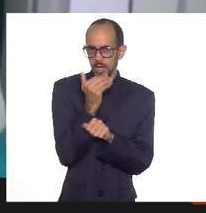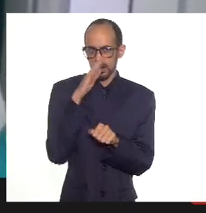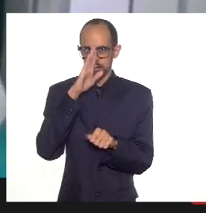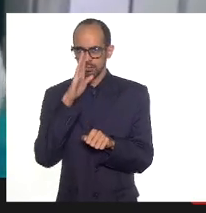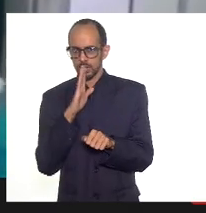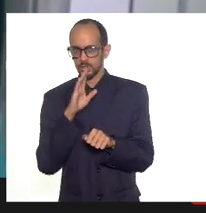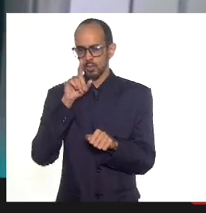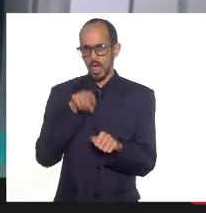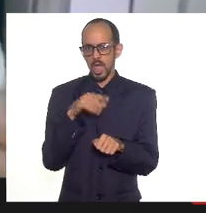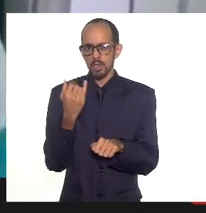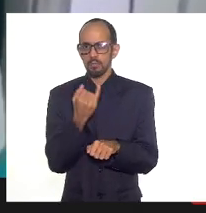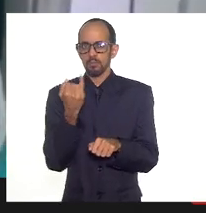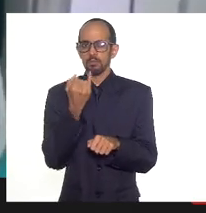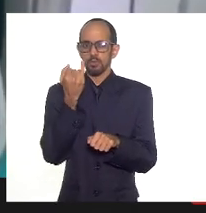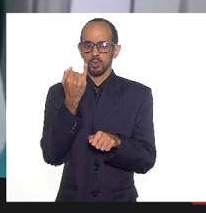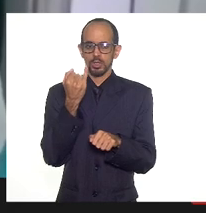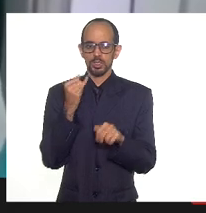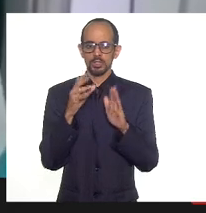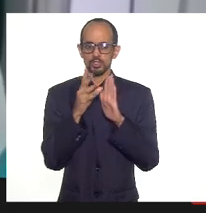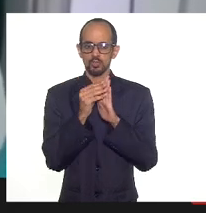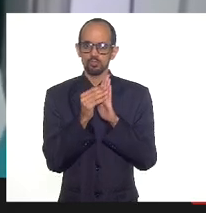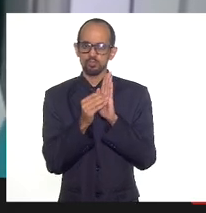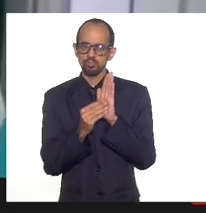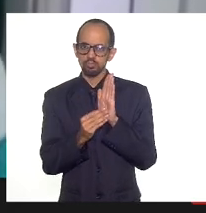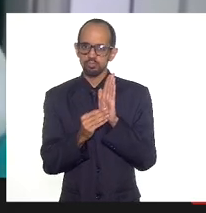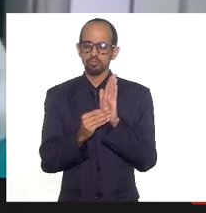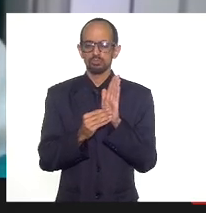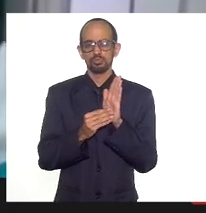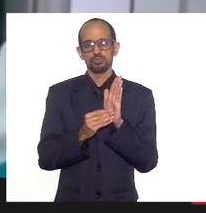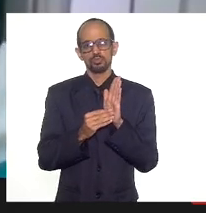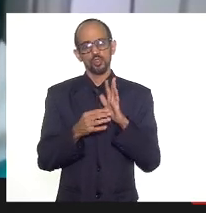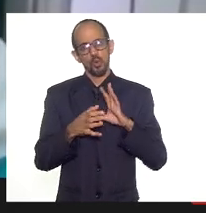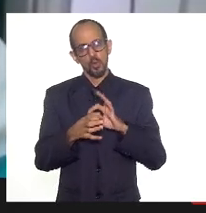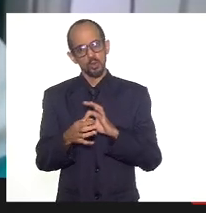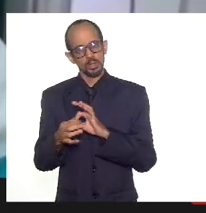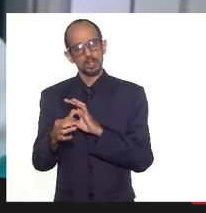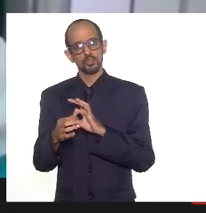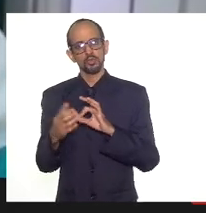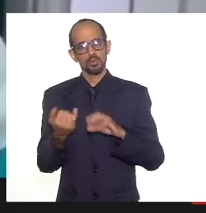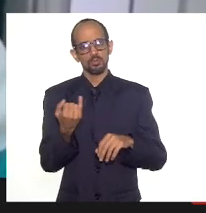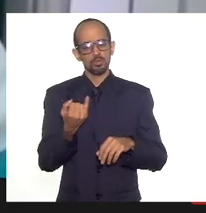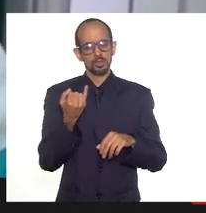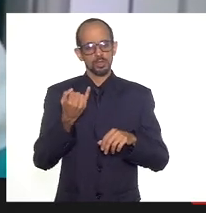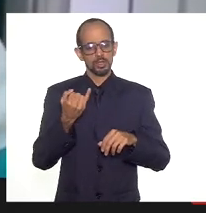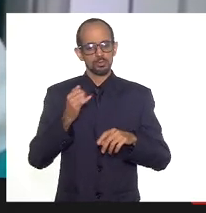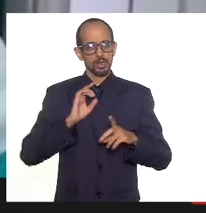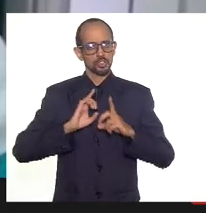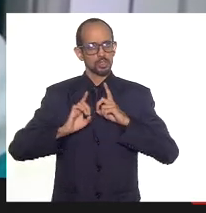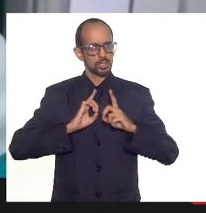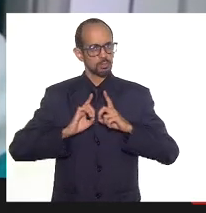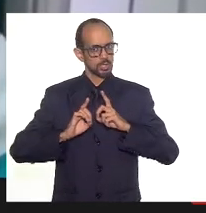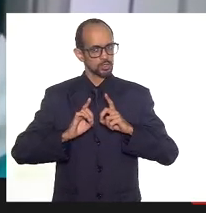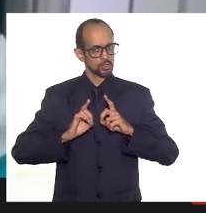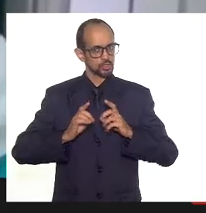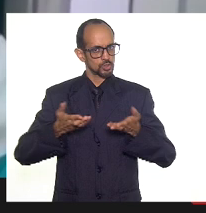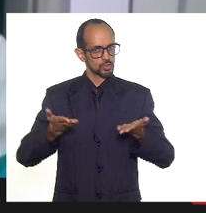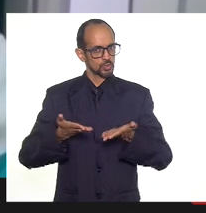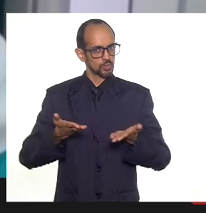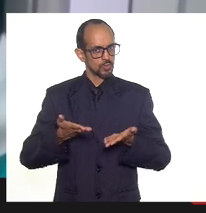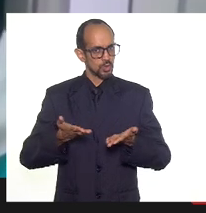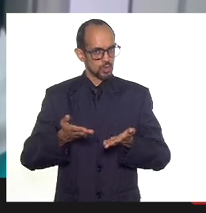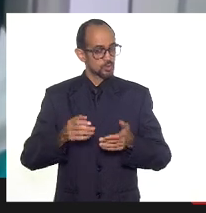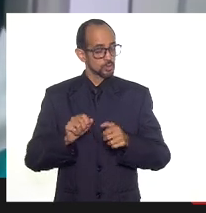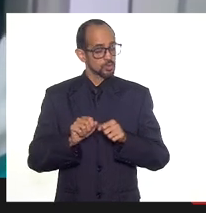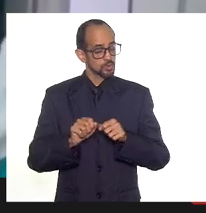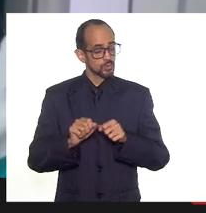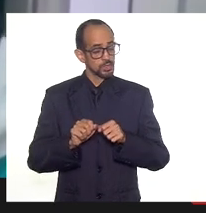importante ou é um elemento de contexto importante para nós fazermos o debate que fizemos hoje, em parte. Quer